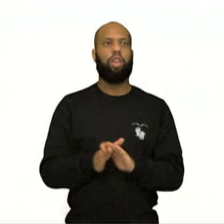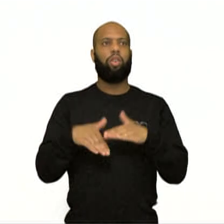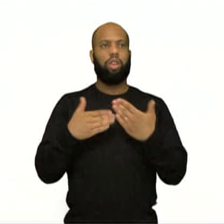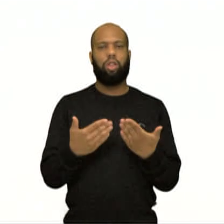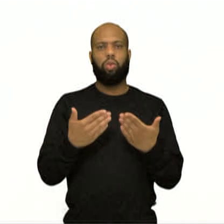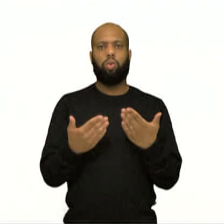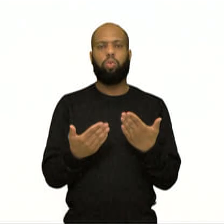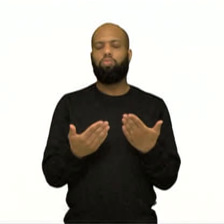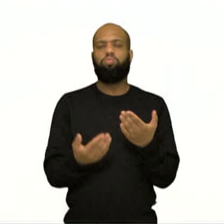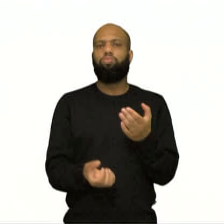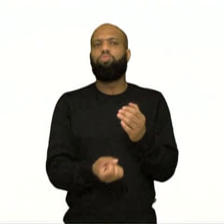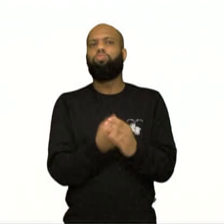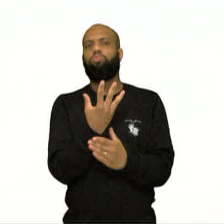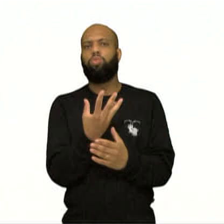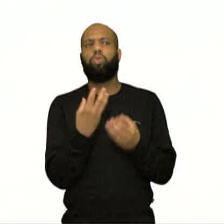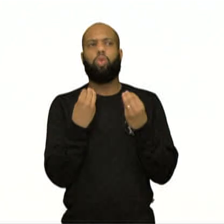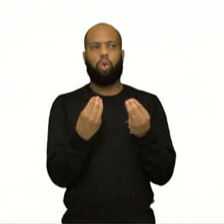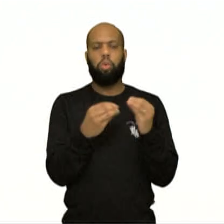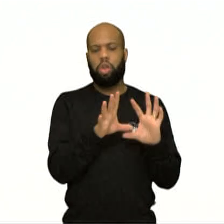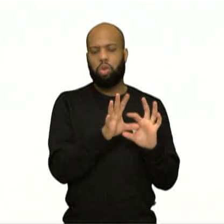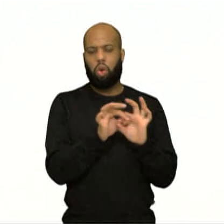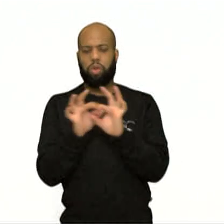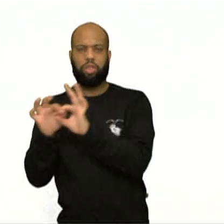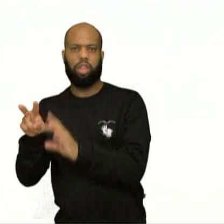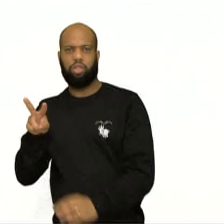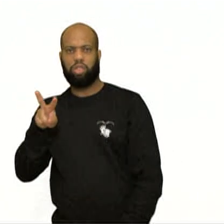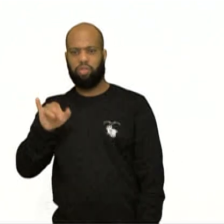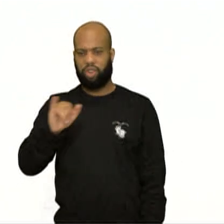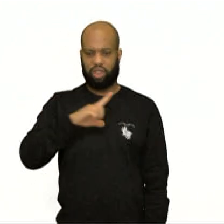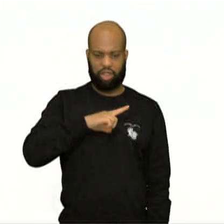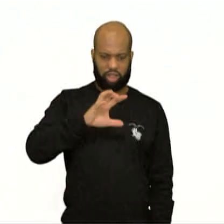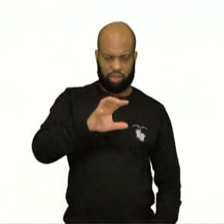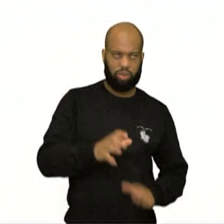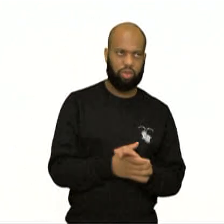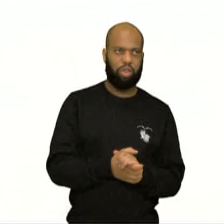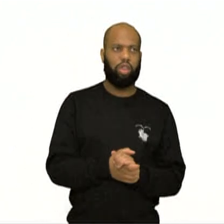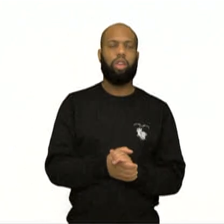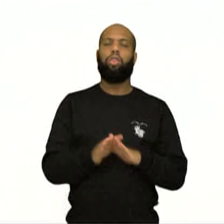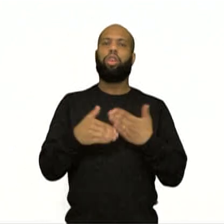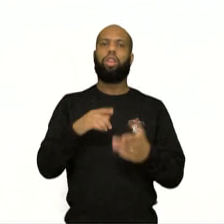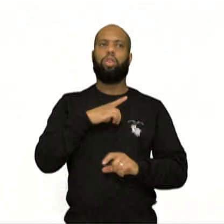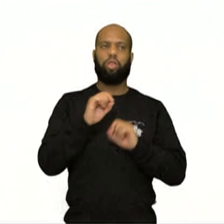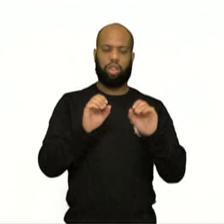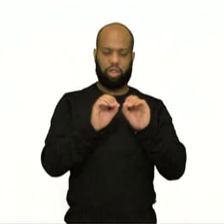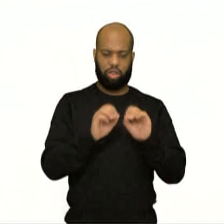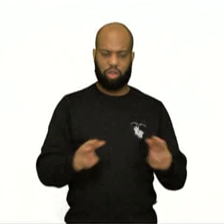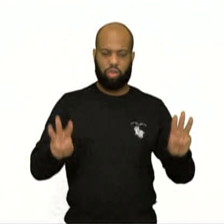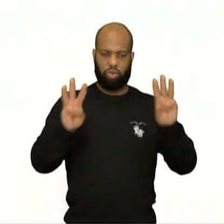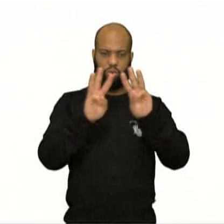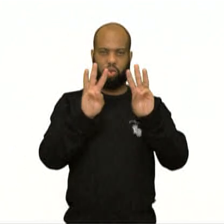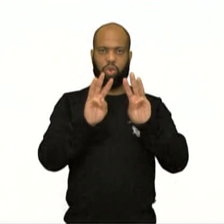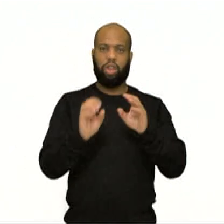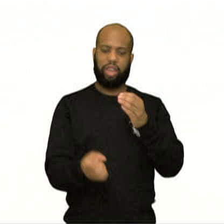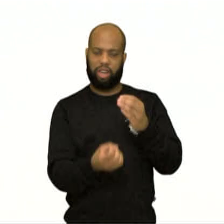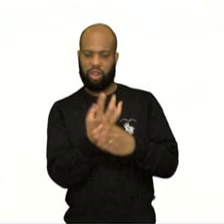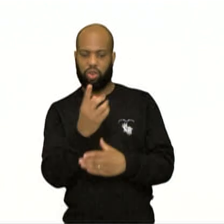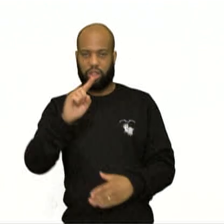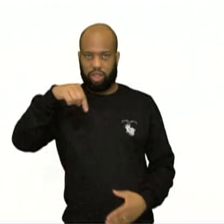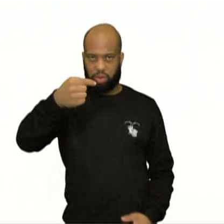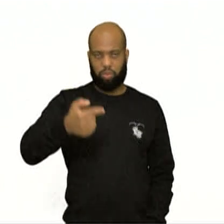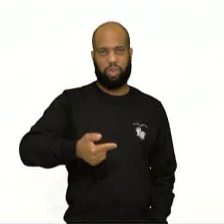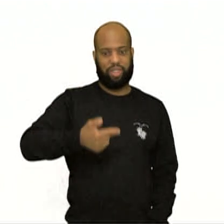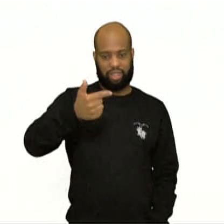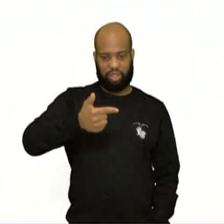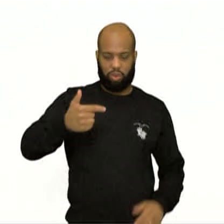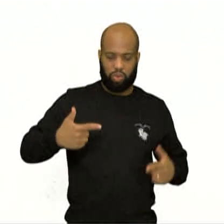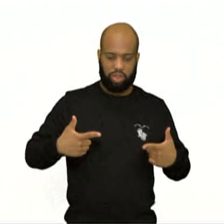quando que surge? Como é que vai? Qual é o contexto que vai trazer isso aí? Lembra que eu falei, tá vindo? A ONU foi criada pós-Segunda Guerra. Então